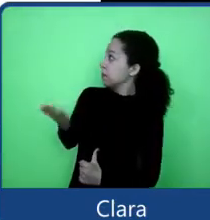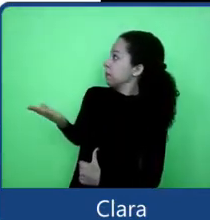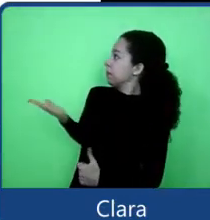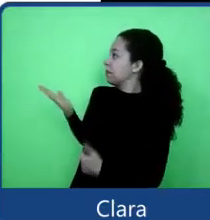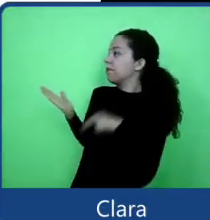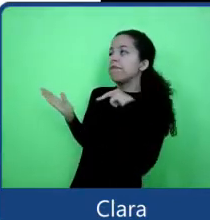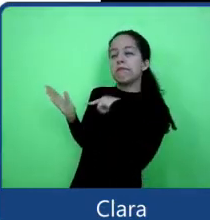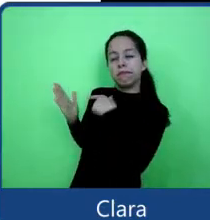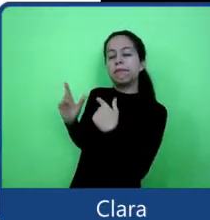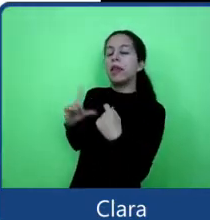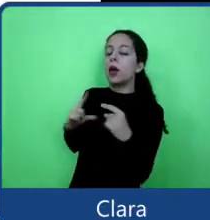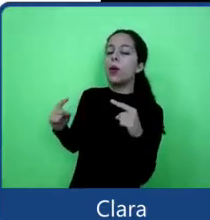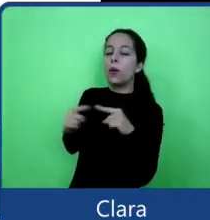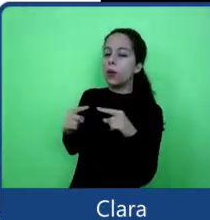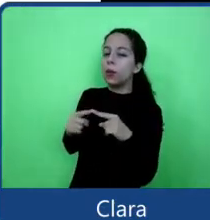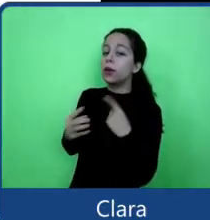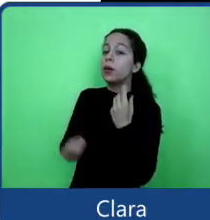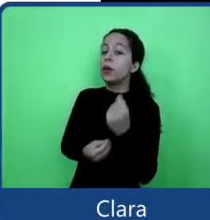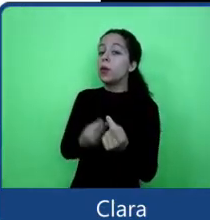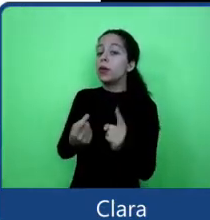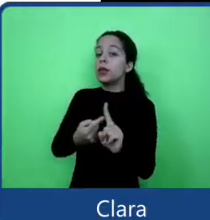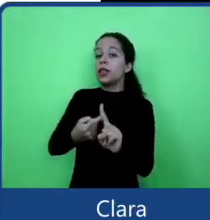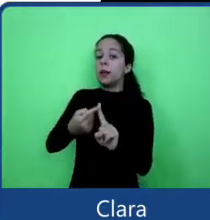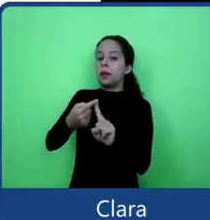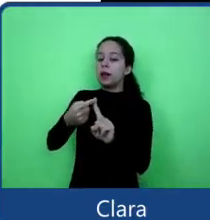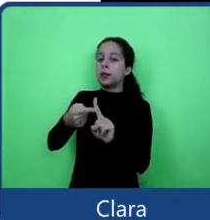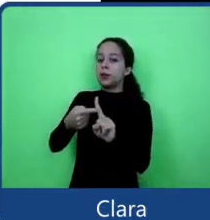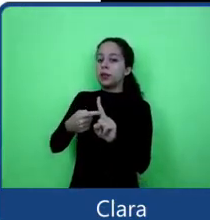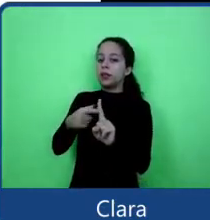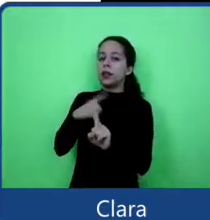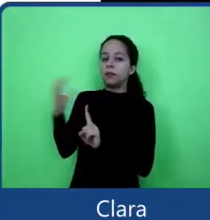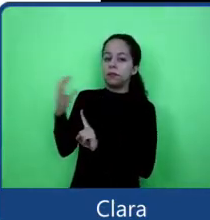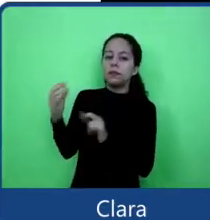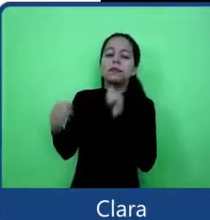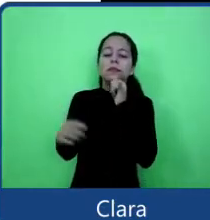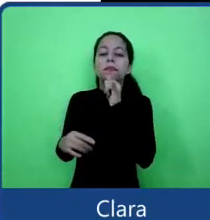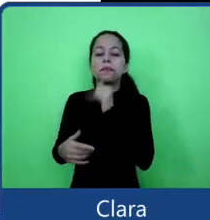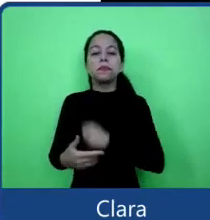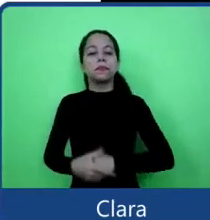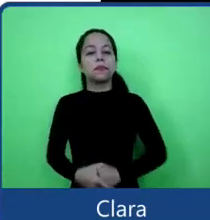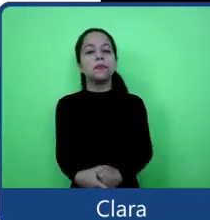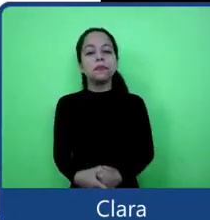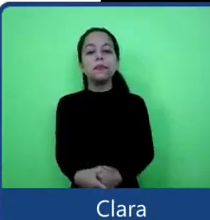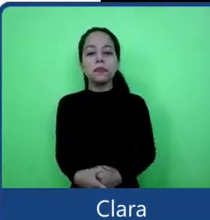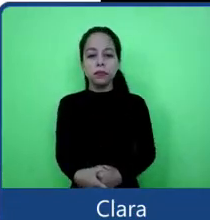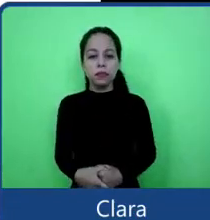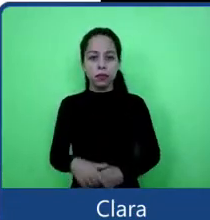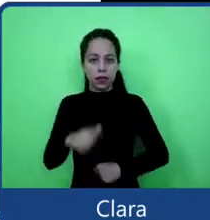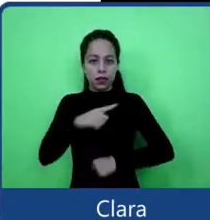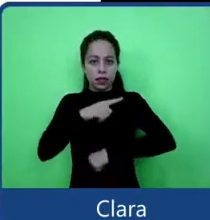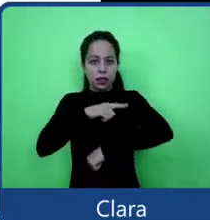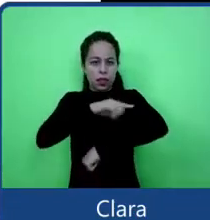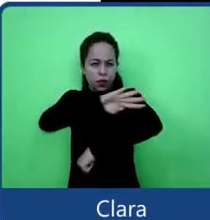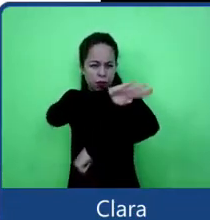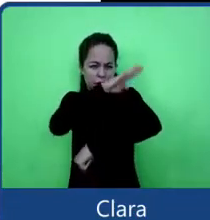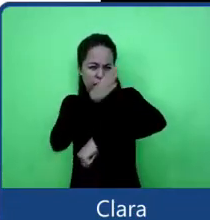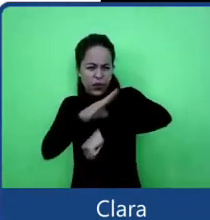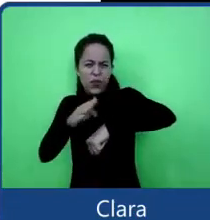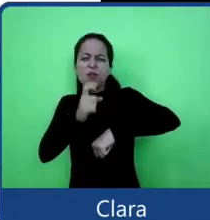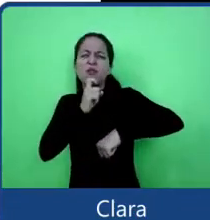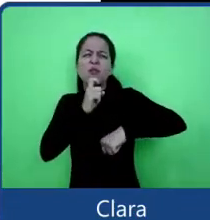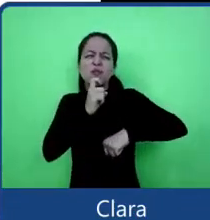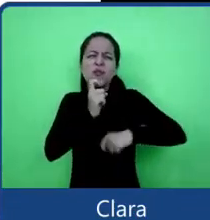mudança na temperatura média, né? Então a gente vê, por exemplo, derretimento de geleiras, a gente vê aumento do nível do